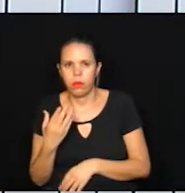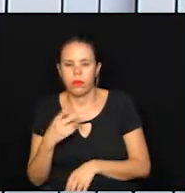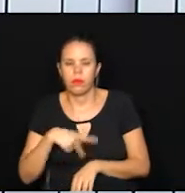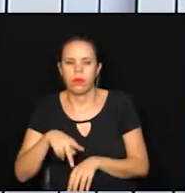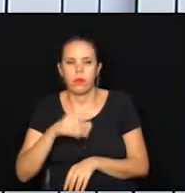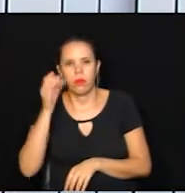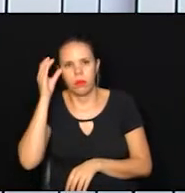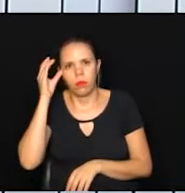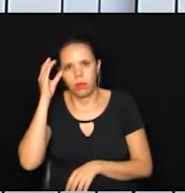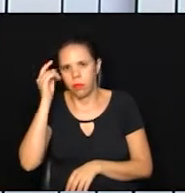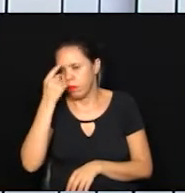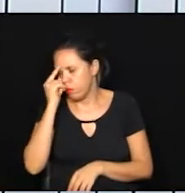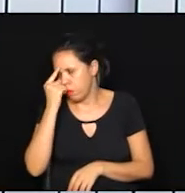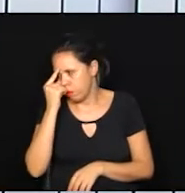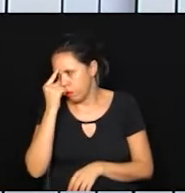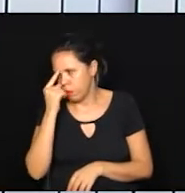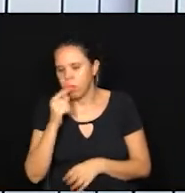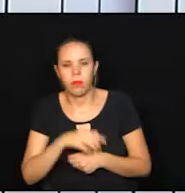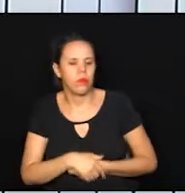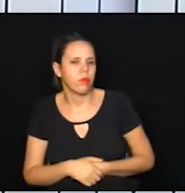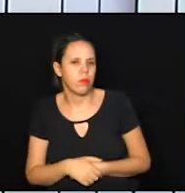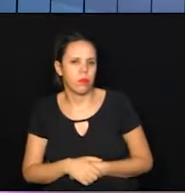e Índia mais recentemente?